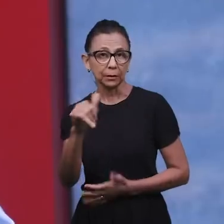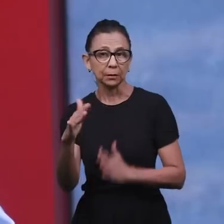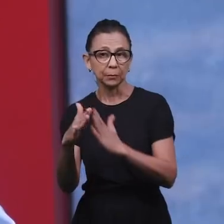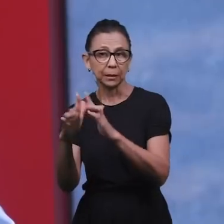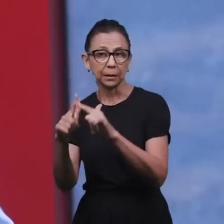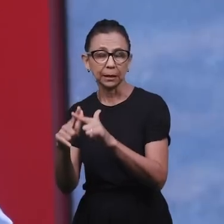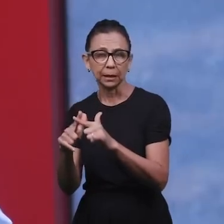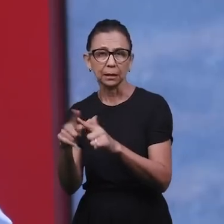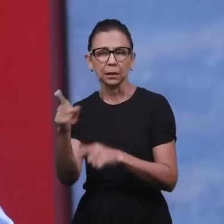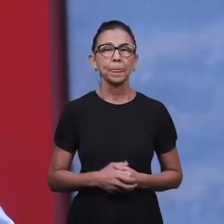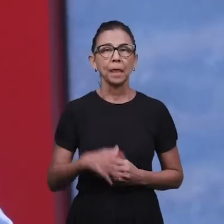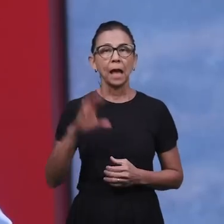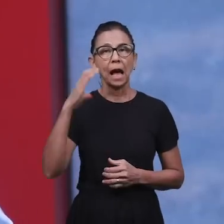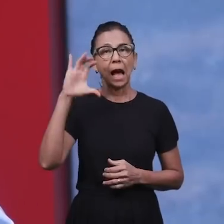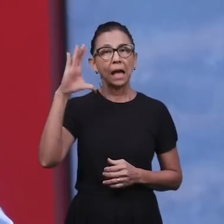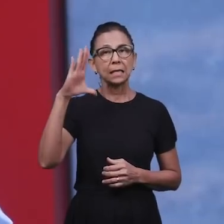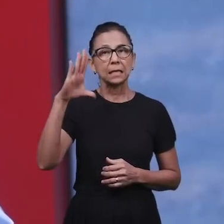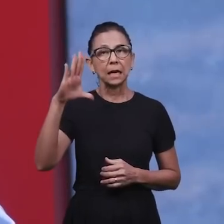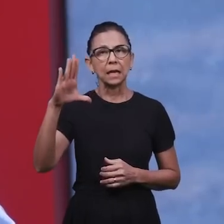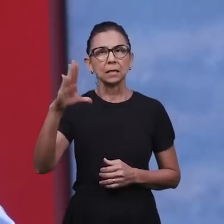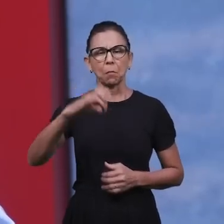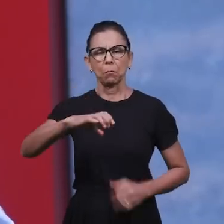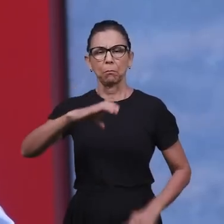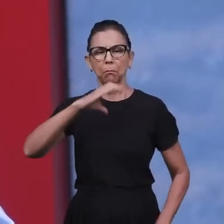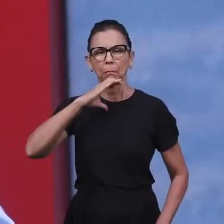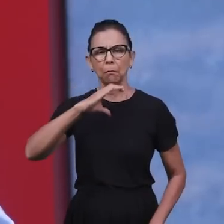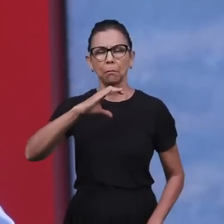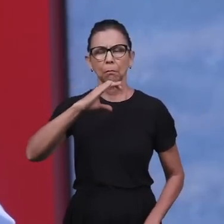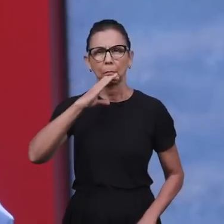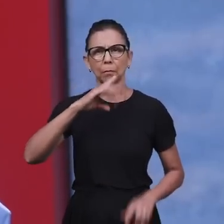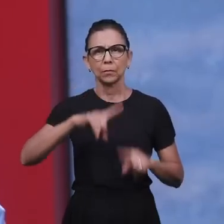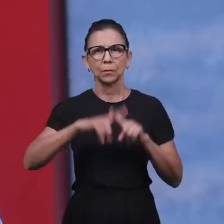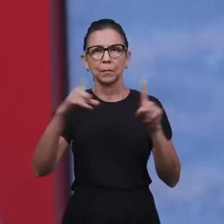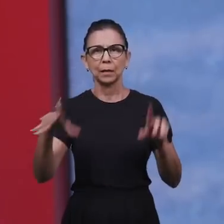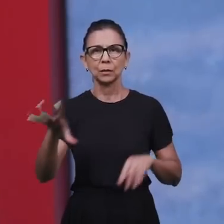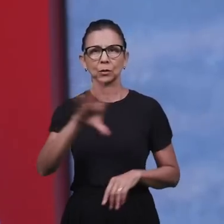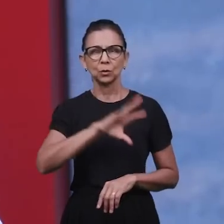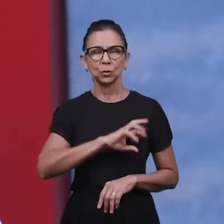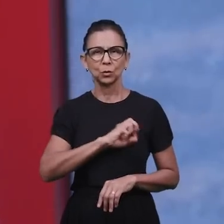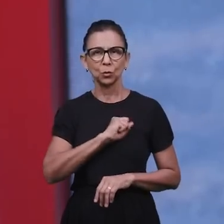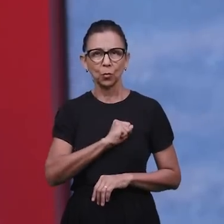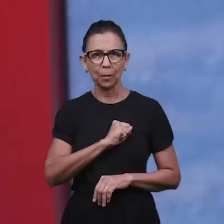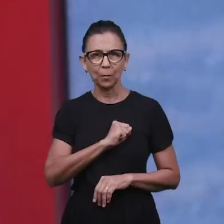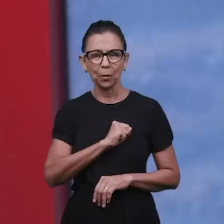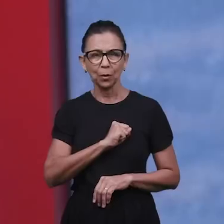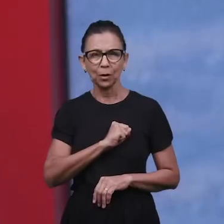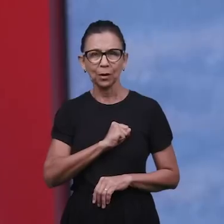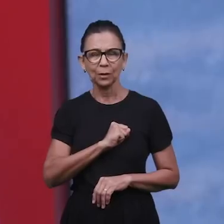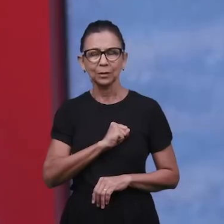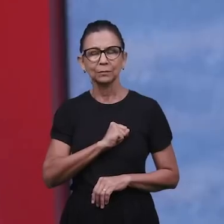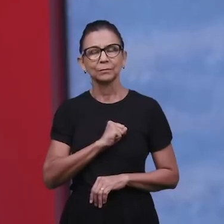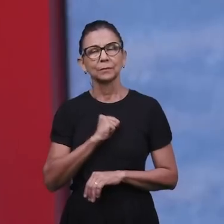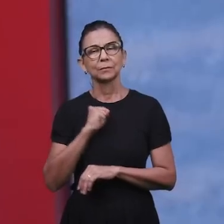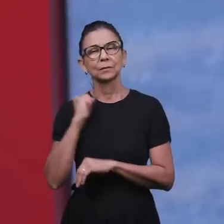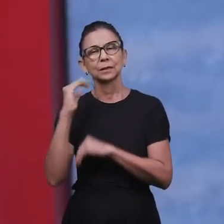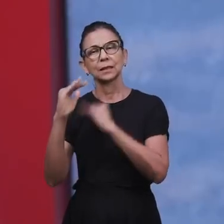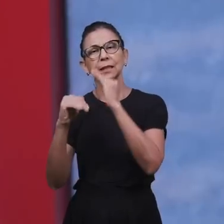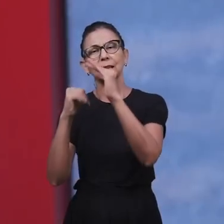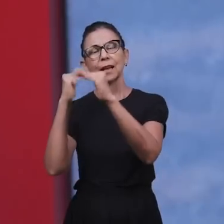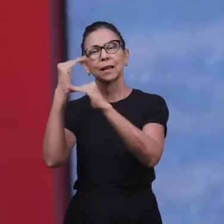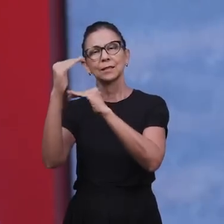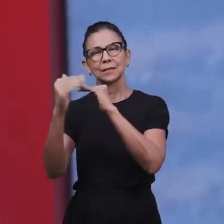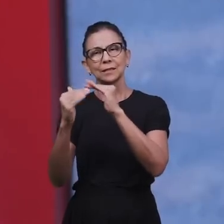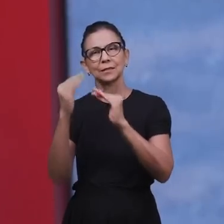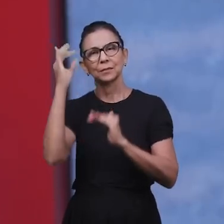o amor edifica. O que o Espírito Santo estava ensinando para a igreja? Sabe qual era o problema da igreja? Falta de amor uns com os outros.